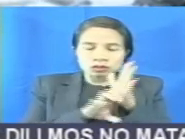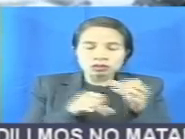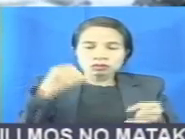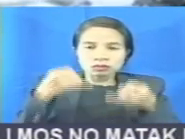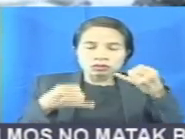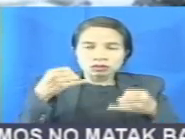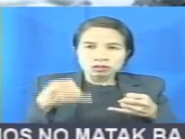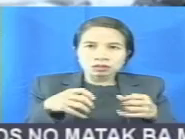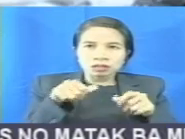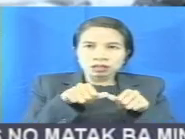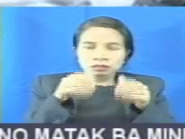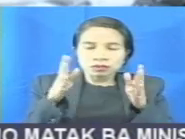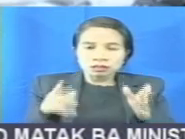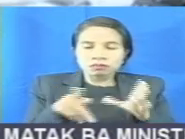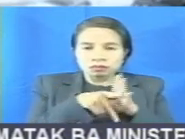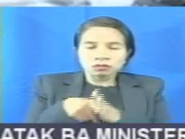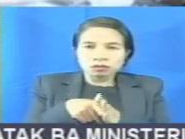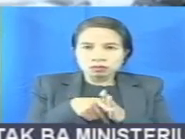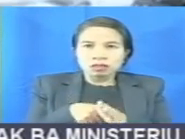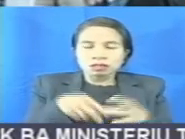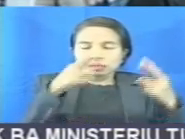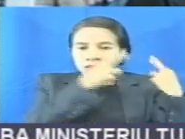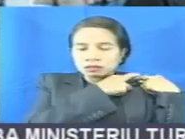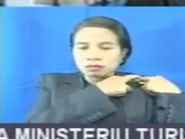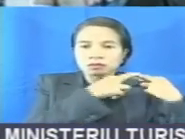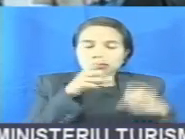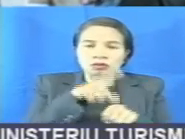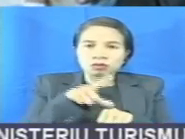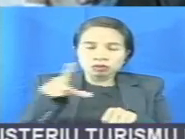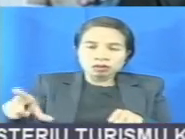Justiça, Administração Pública, Poder Local no